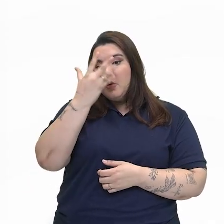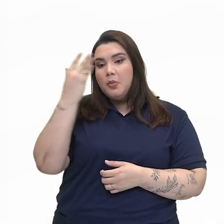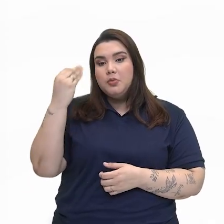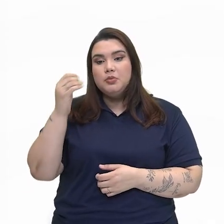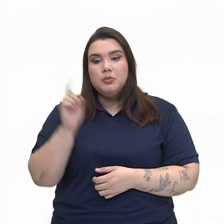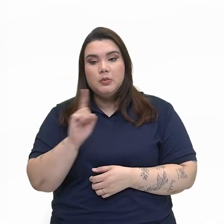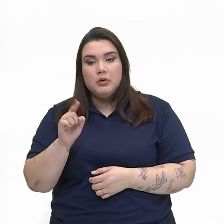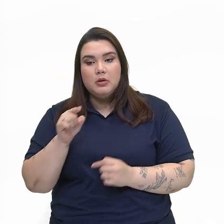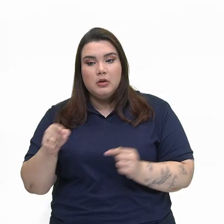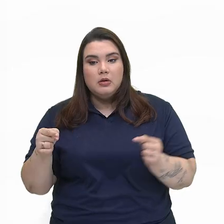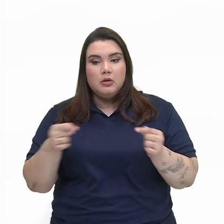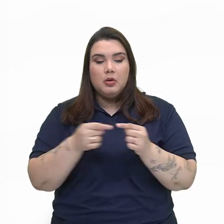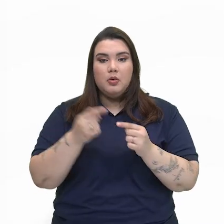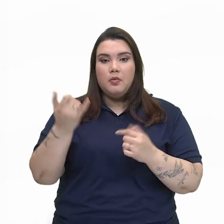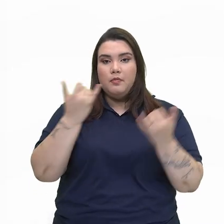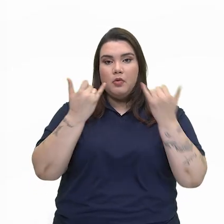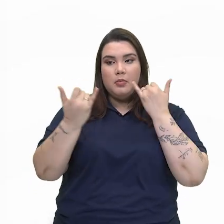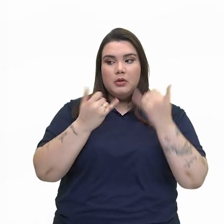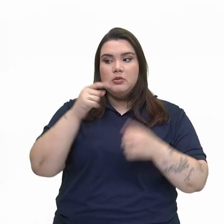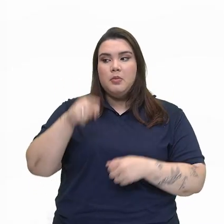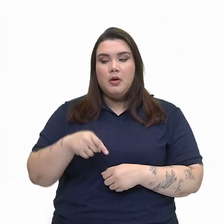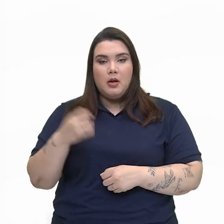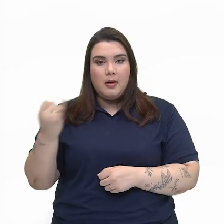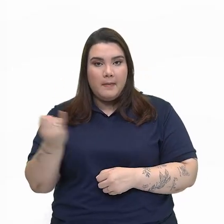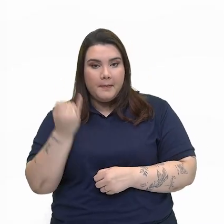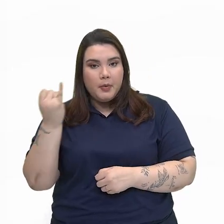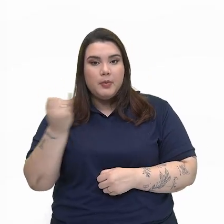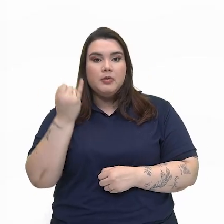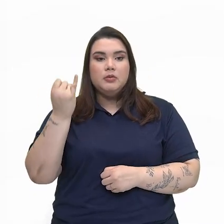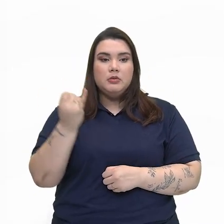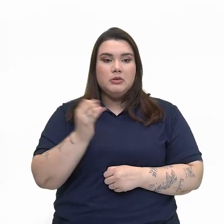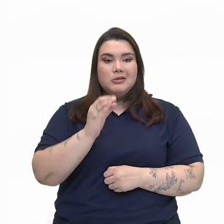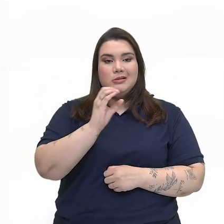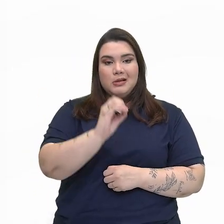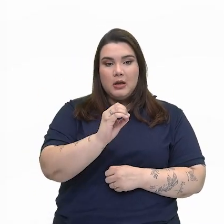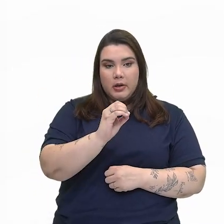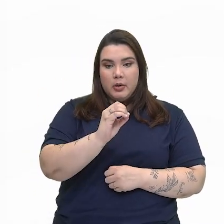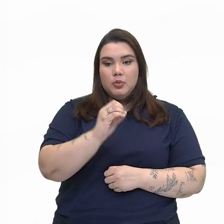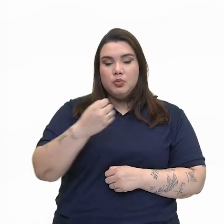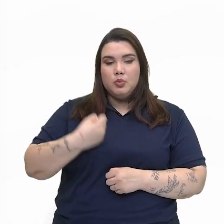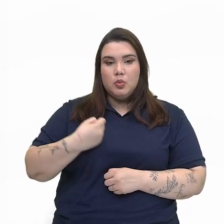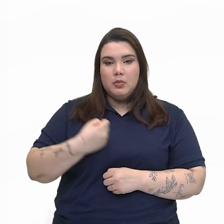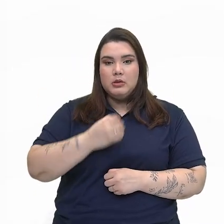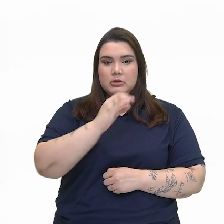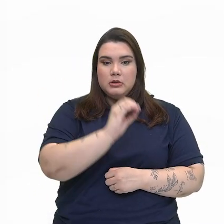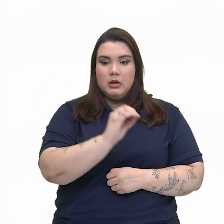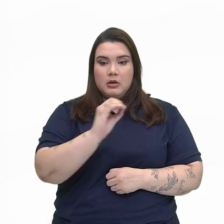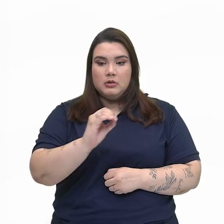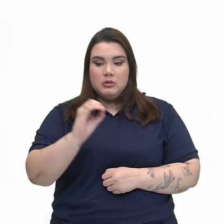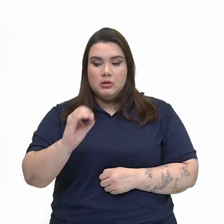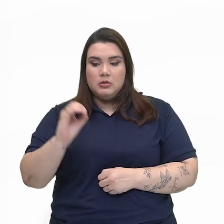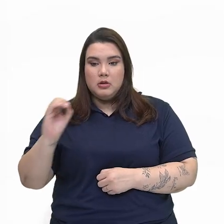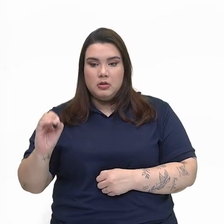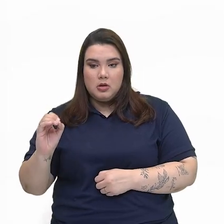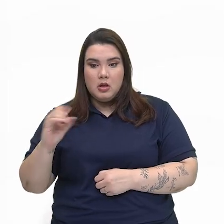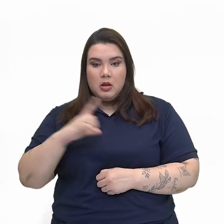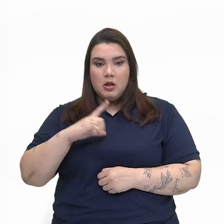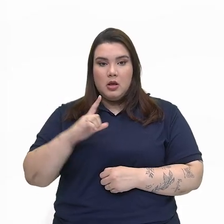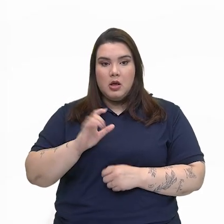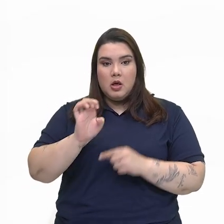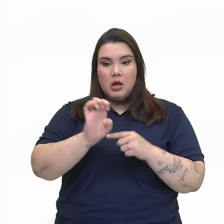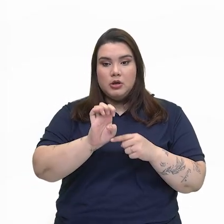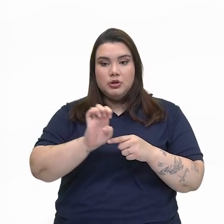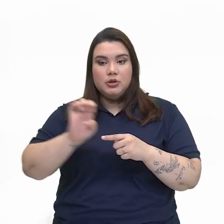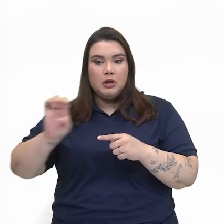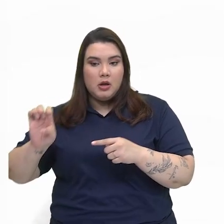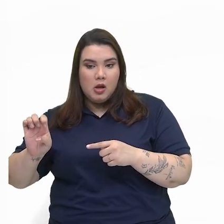dessa informação extremamente importante. Os zeros que estão à esquerda, escritos à esquerda da